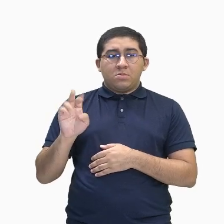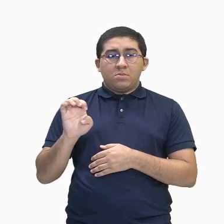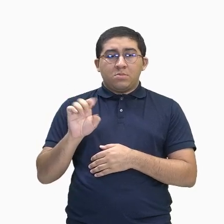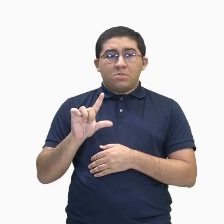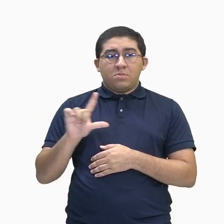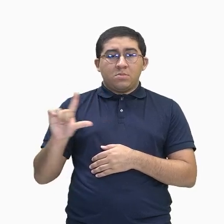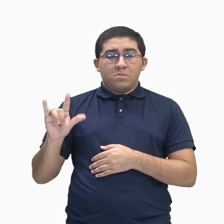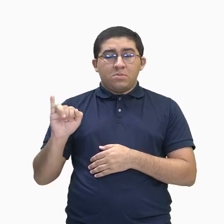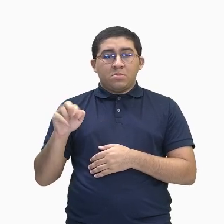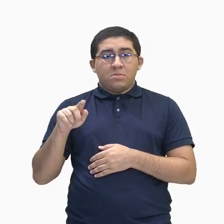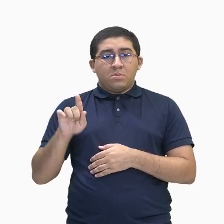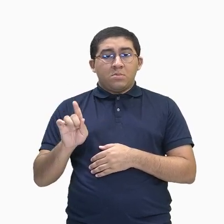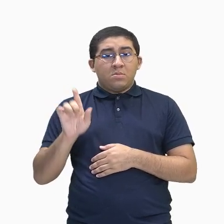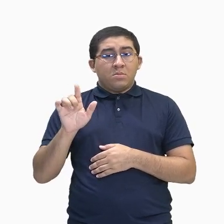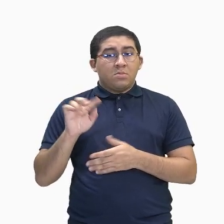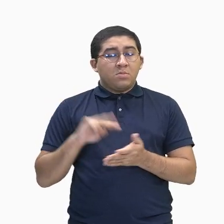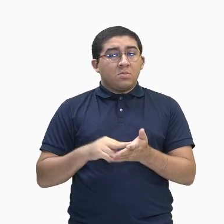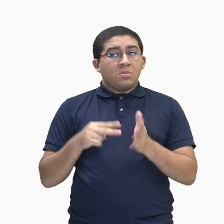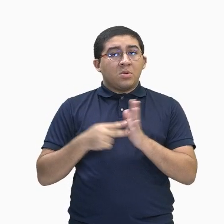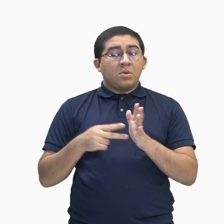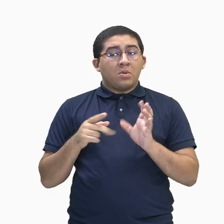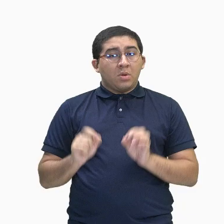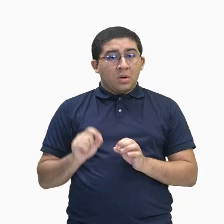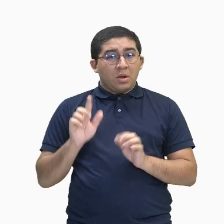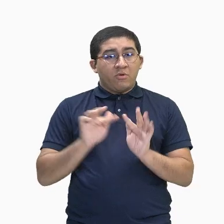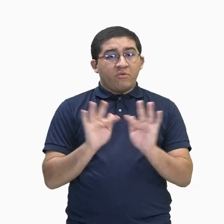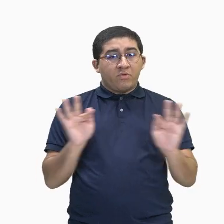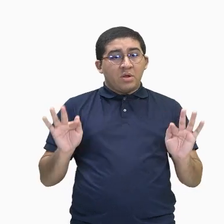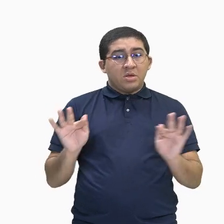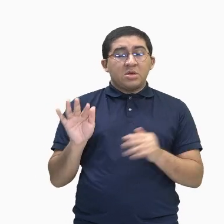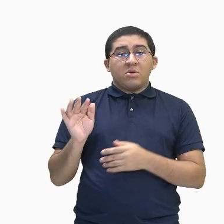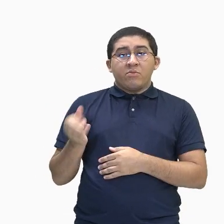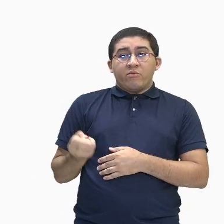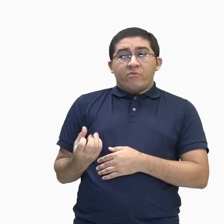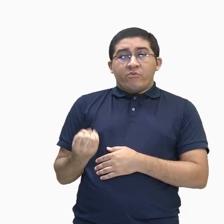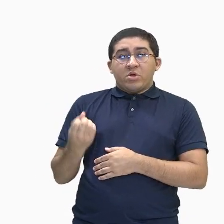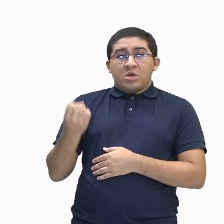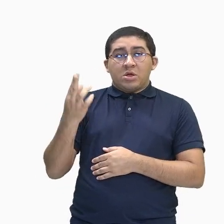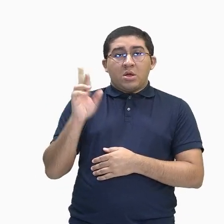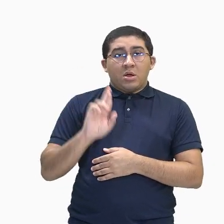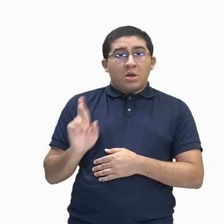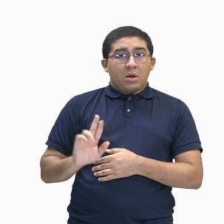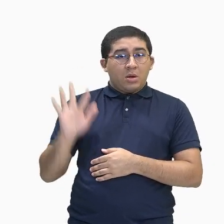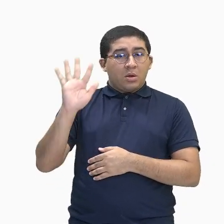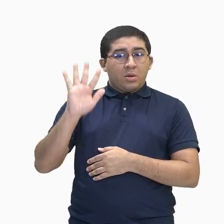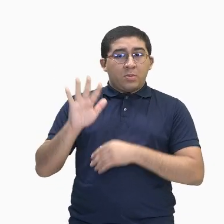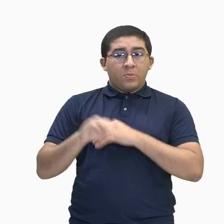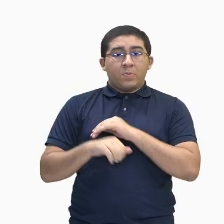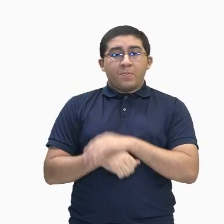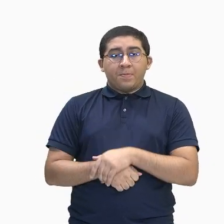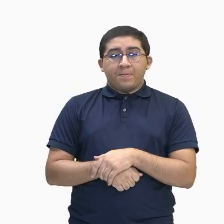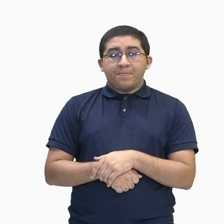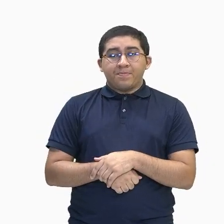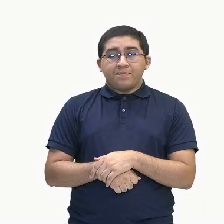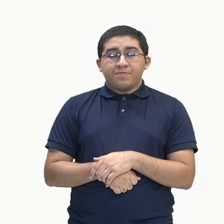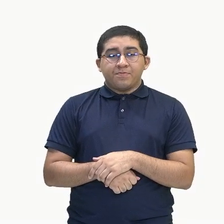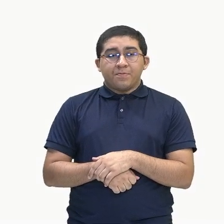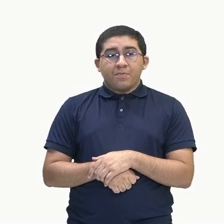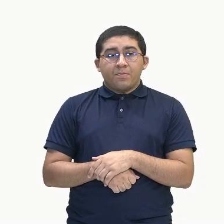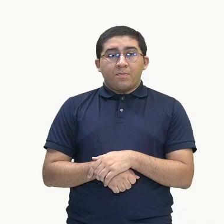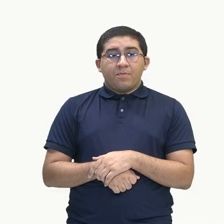viajar é caro, tá bom? Um outro exemplo, usando o